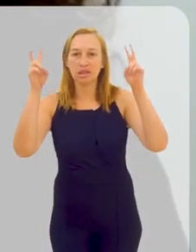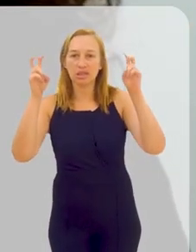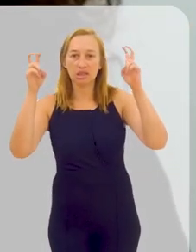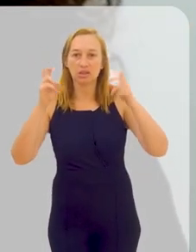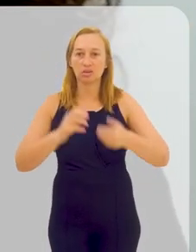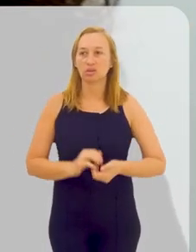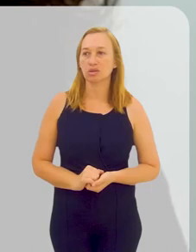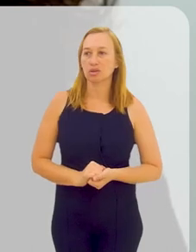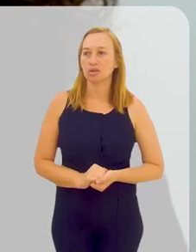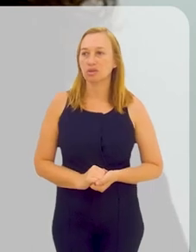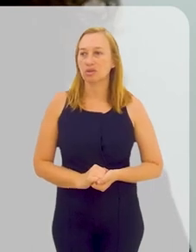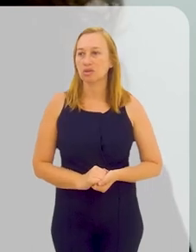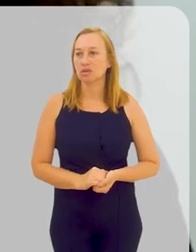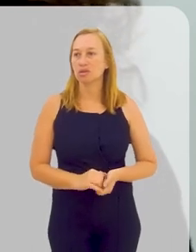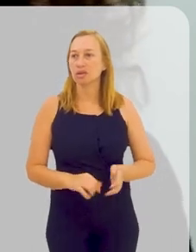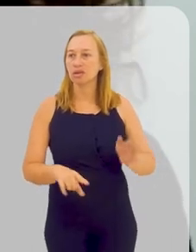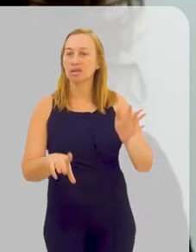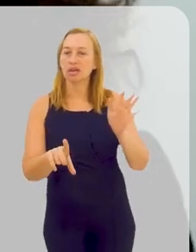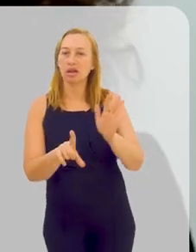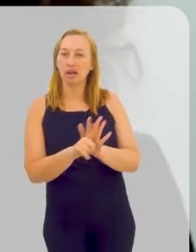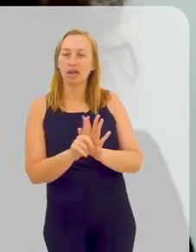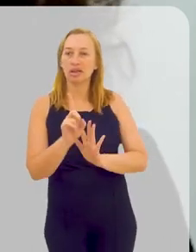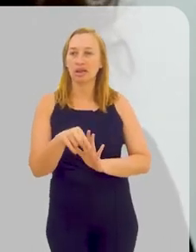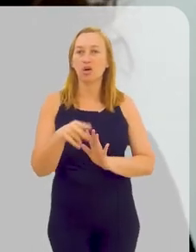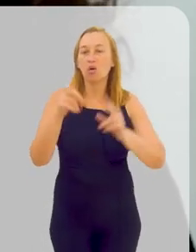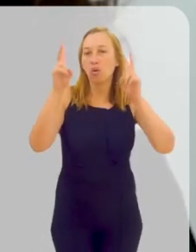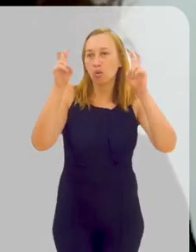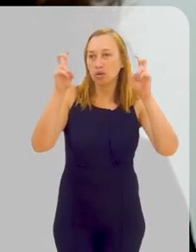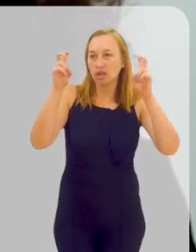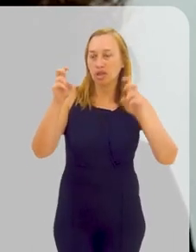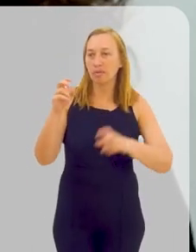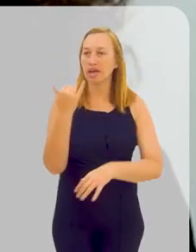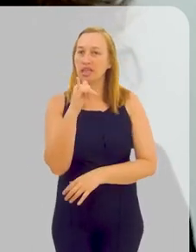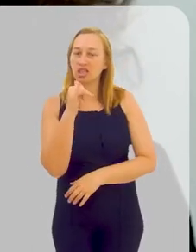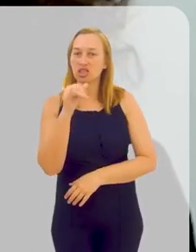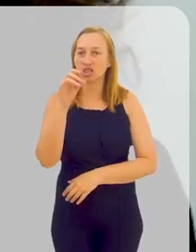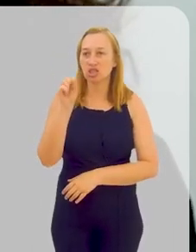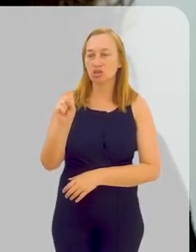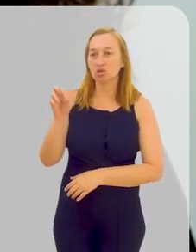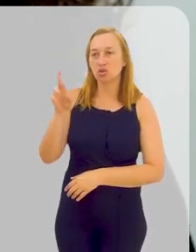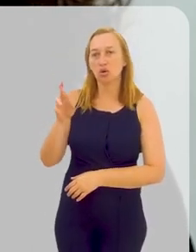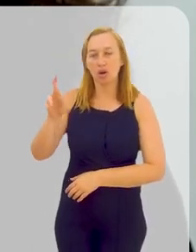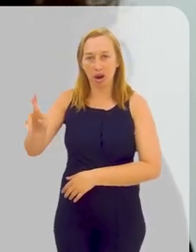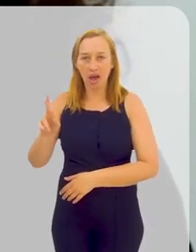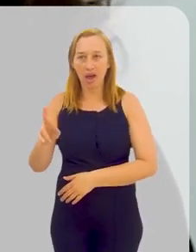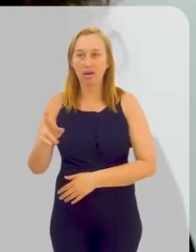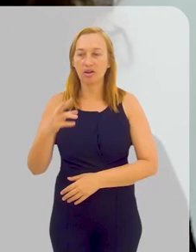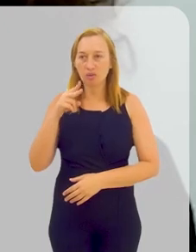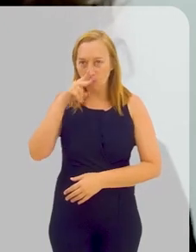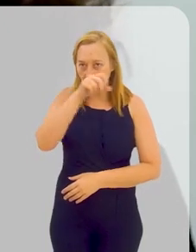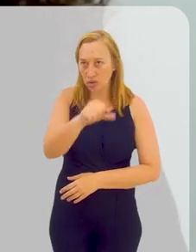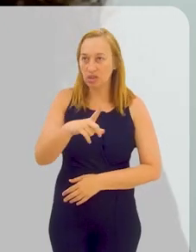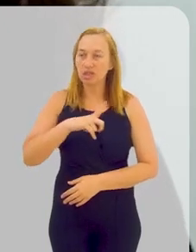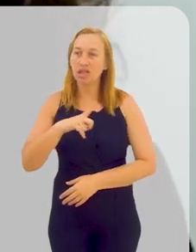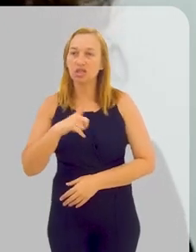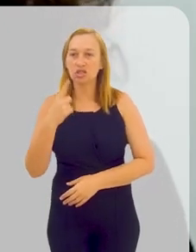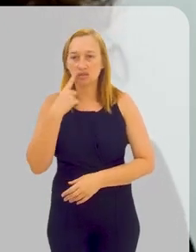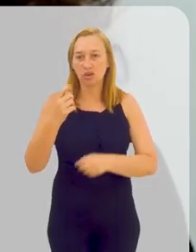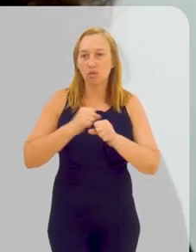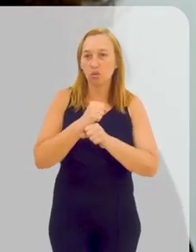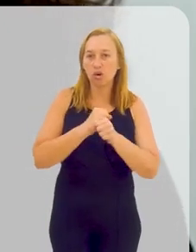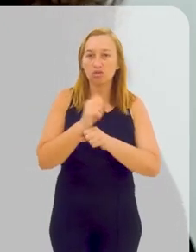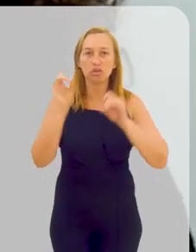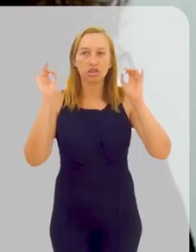passado essa questão da legislação né quer dizer o tema da energia solar fotovoltaica ganhar força e a gente tem aí